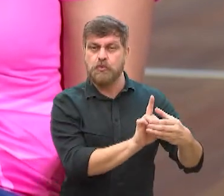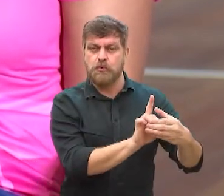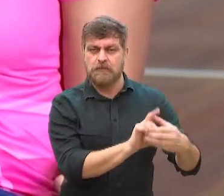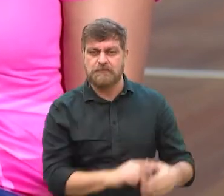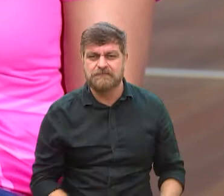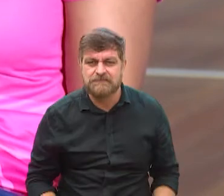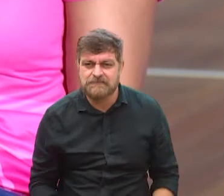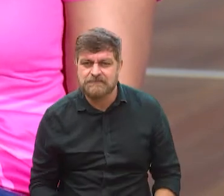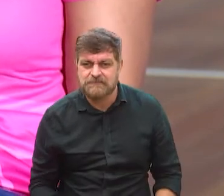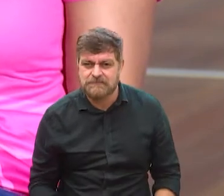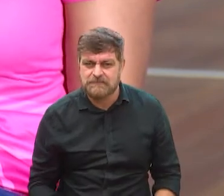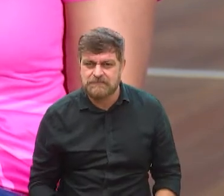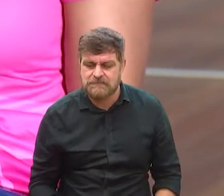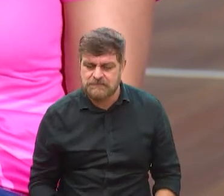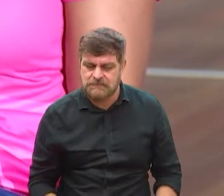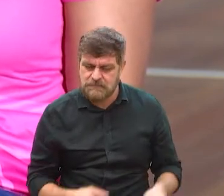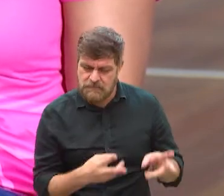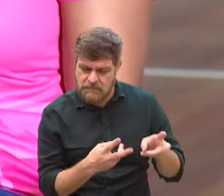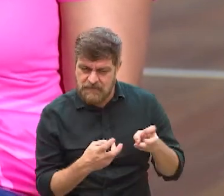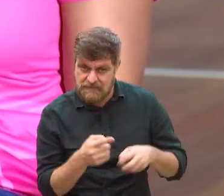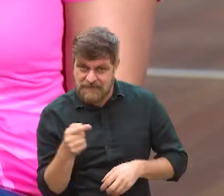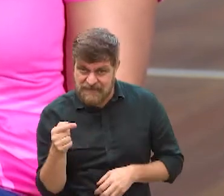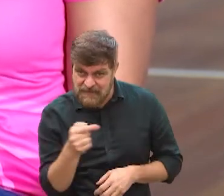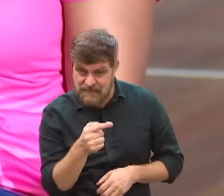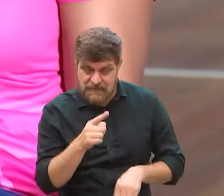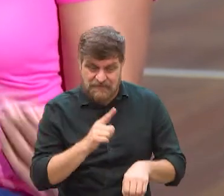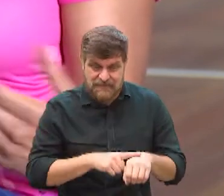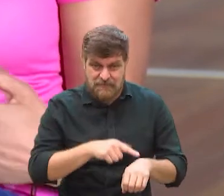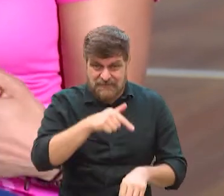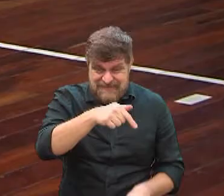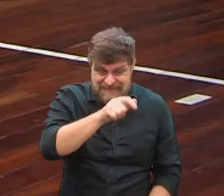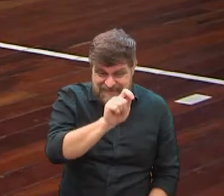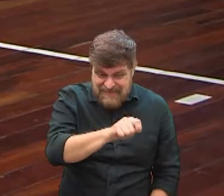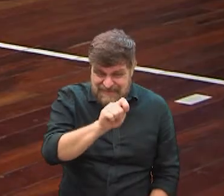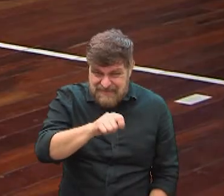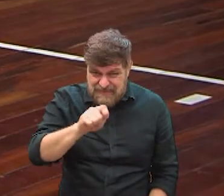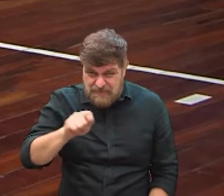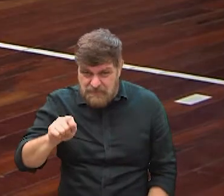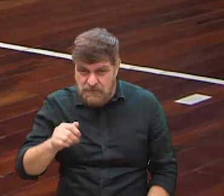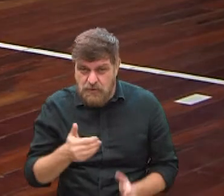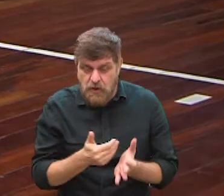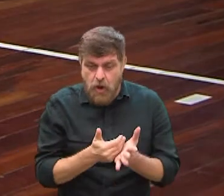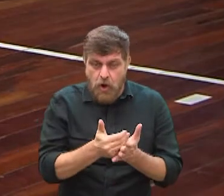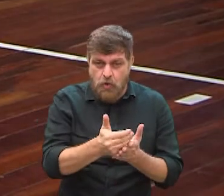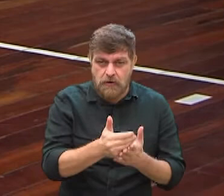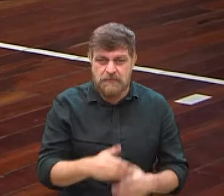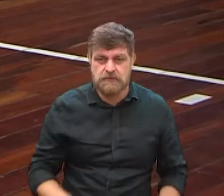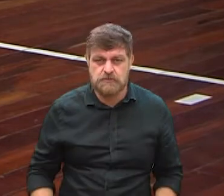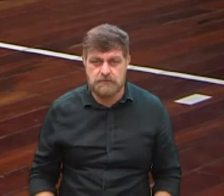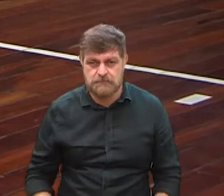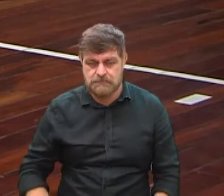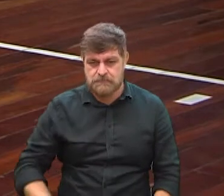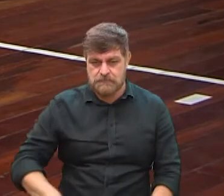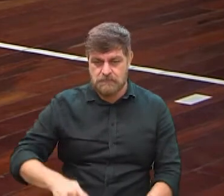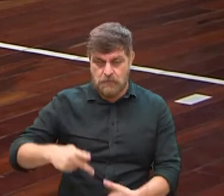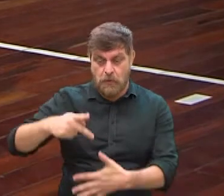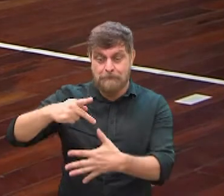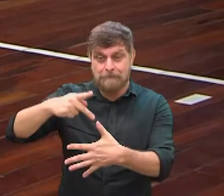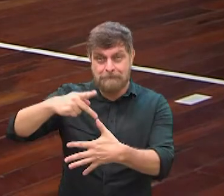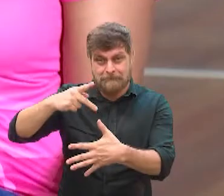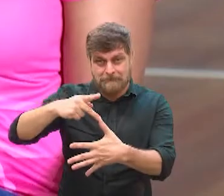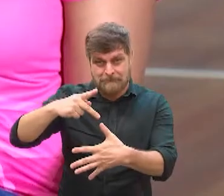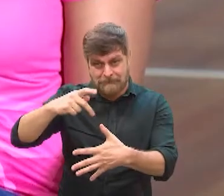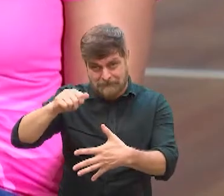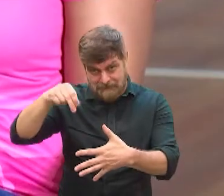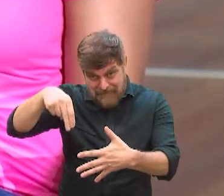Eu vi que assim, nesse tempo, né, que ele ficou, os 7 meses, desde quando começou no Pan-Americano, o trabalho que ele